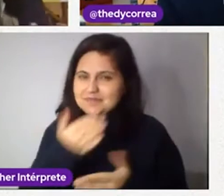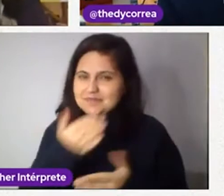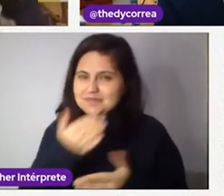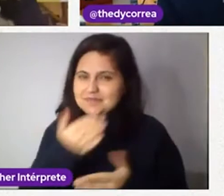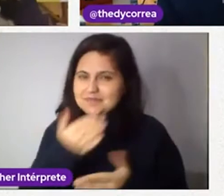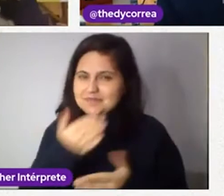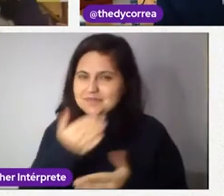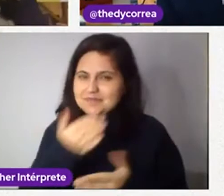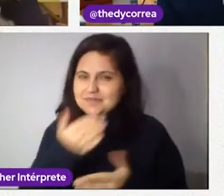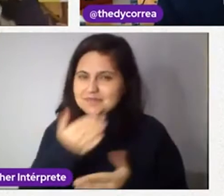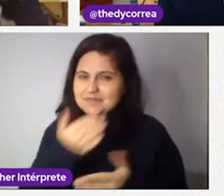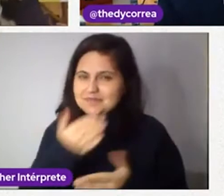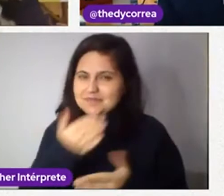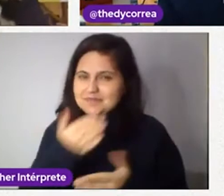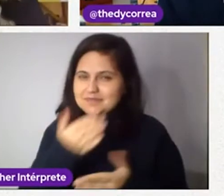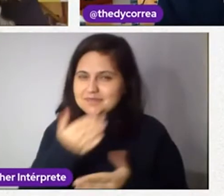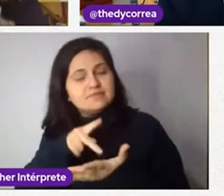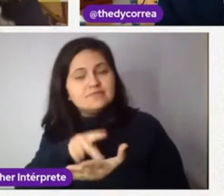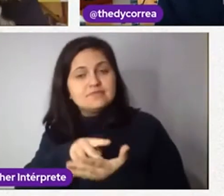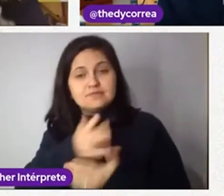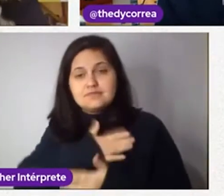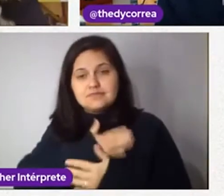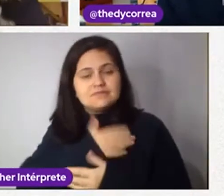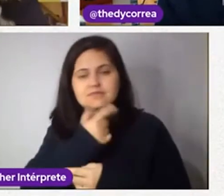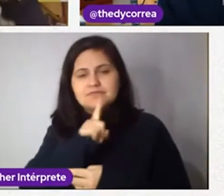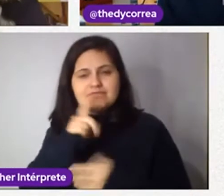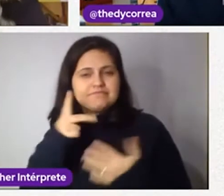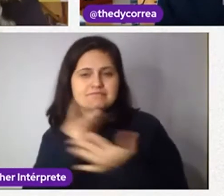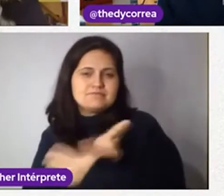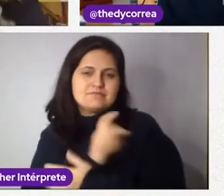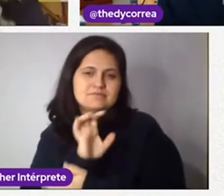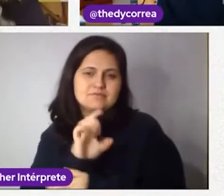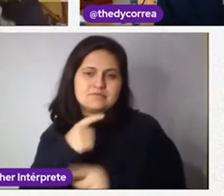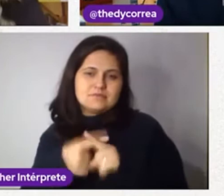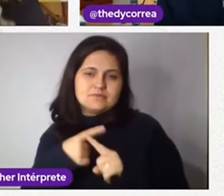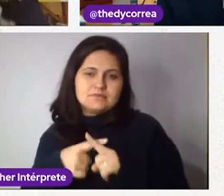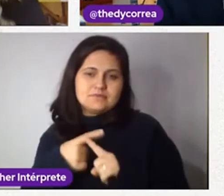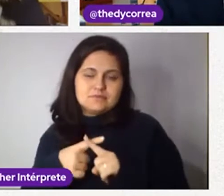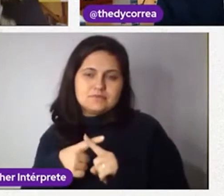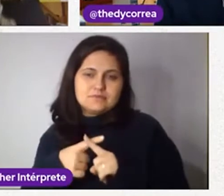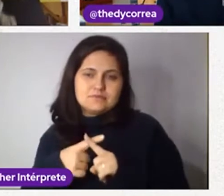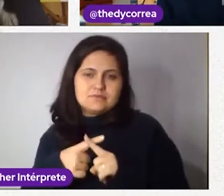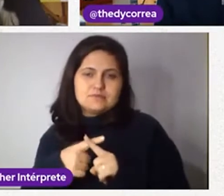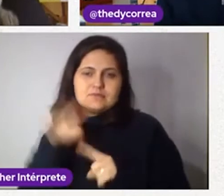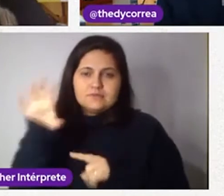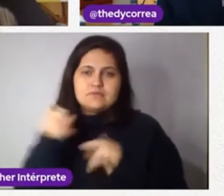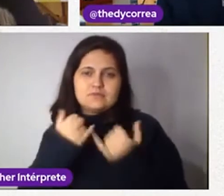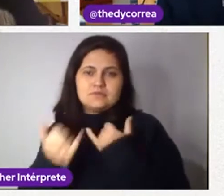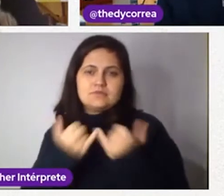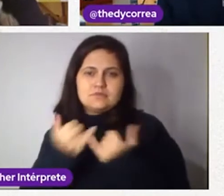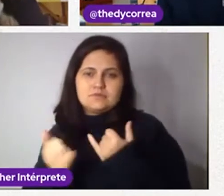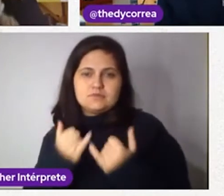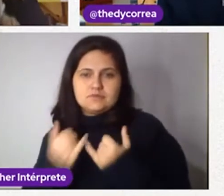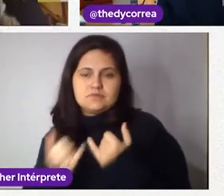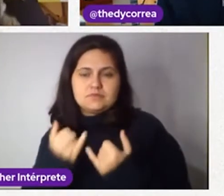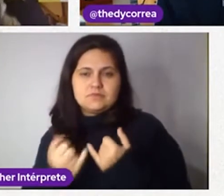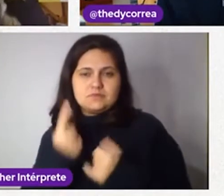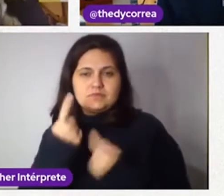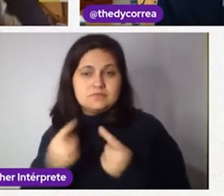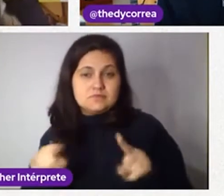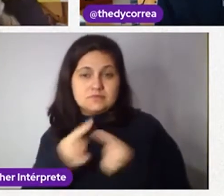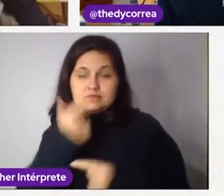Não, mas, de verdade, para mim não acontece isso, porque... Vamos pegar um exemplo de uma música